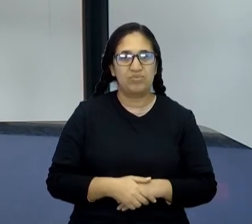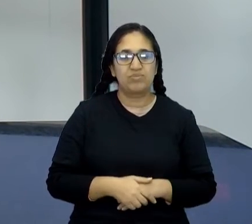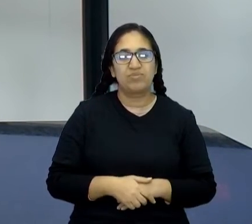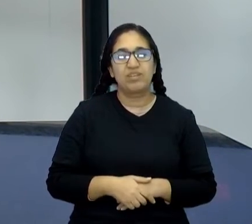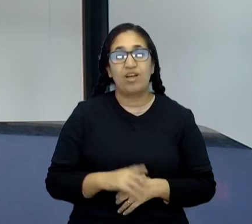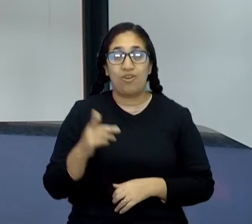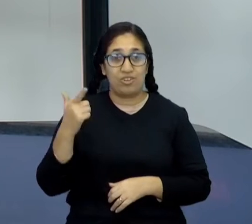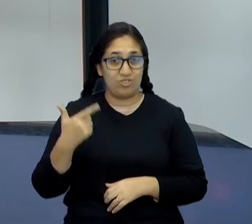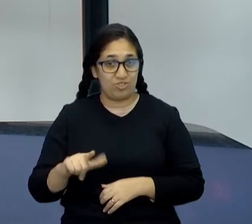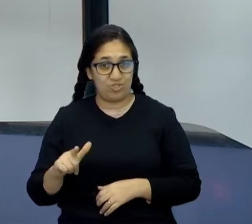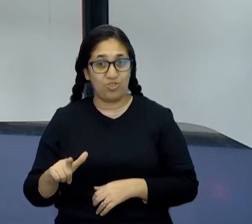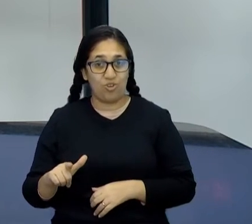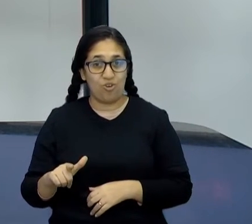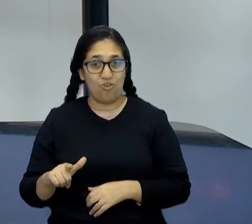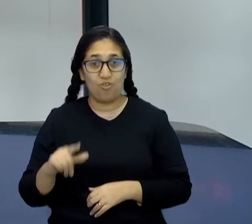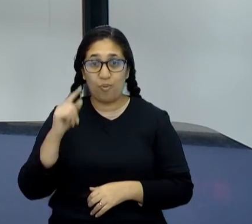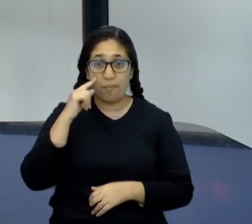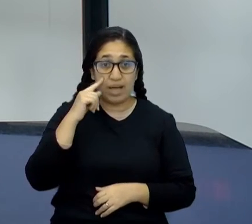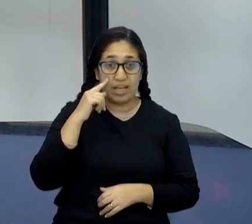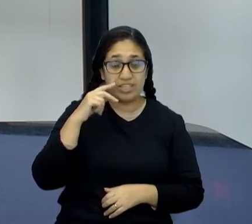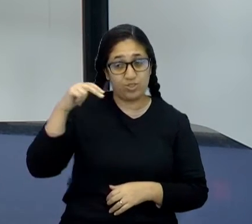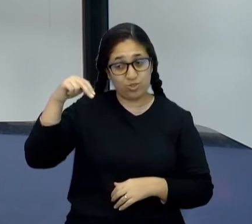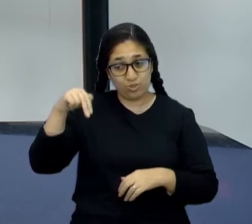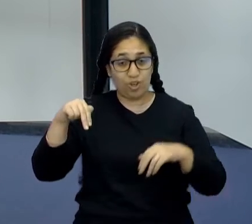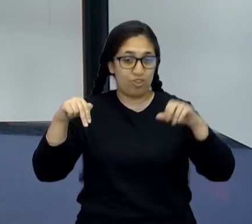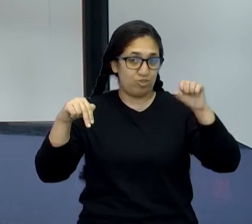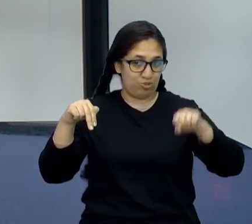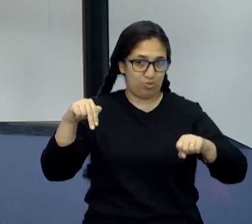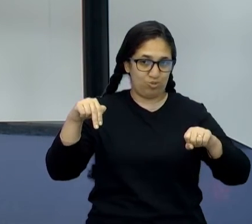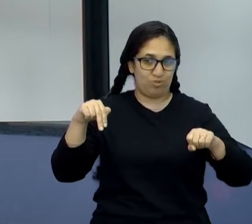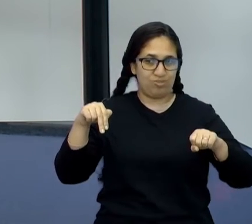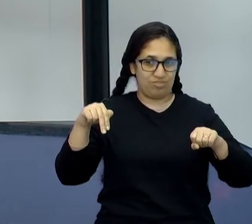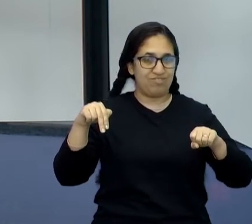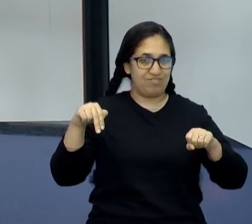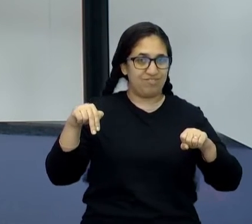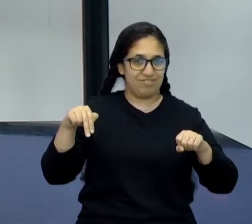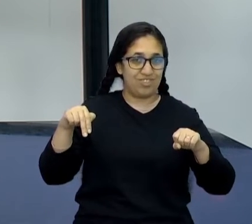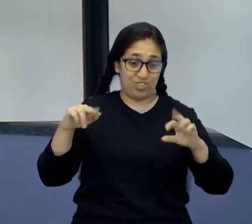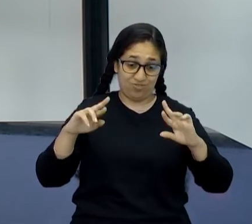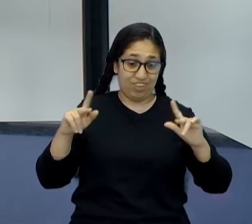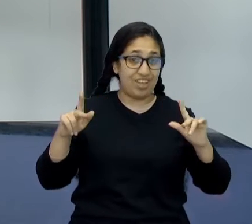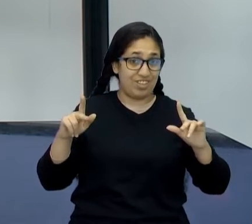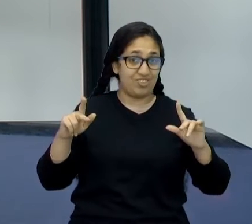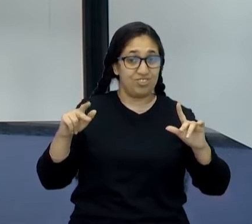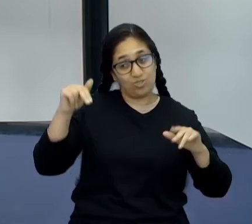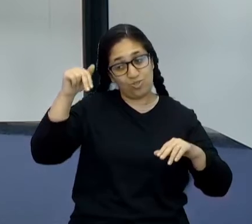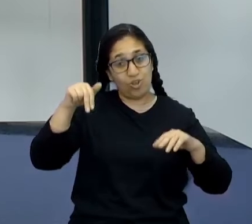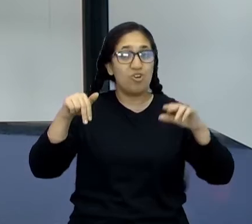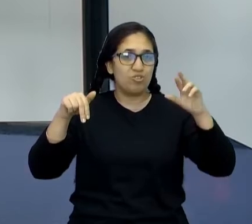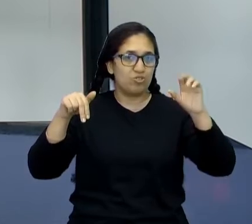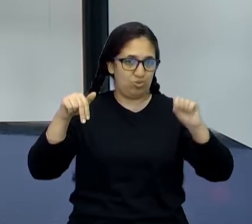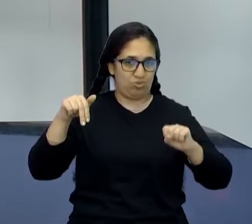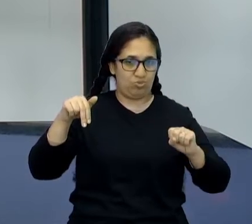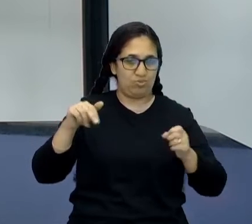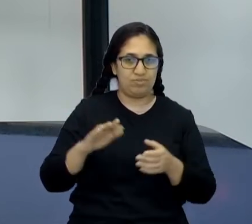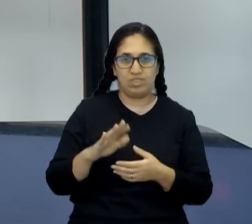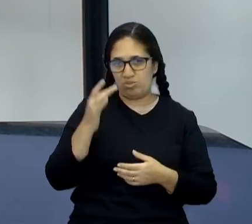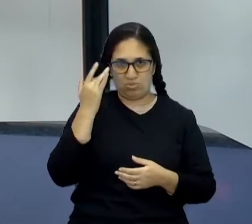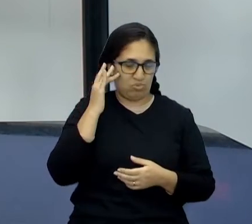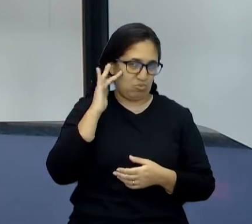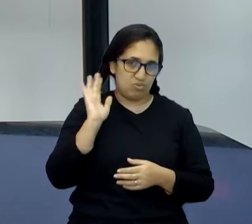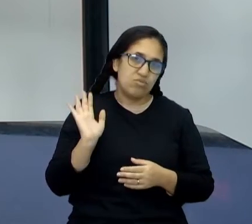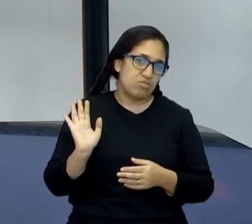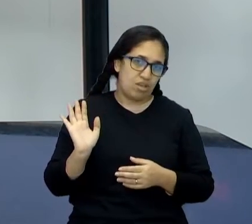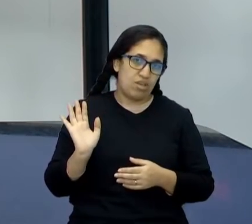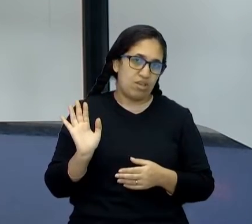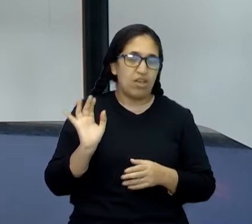eu vou fazer de novo, colocando um norte e um sul, tá certo? Iguais, diferentes, um norte e um sul. Eu não sei qual que é norte e qual que é